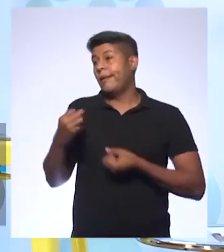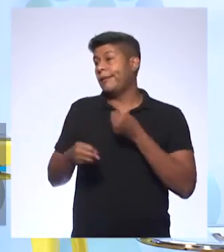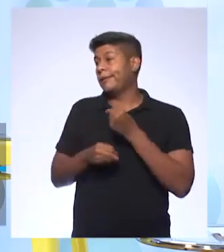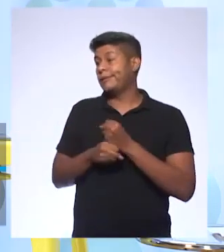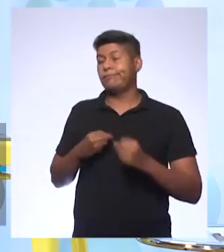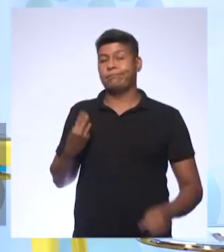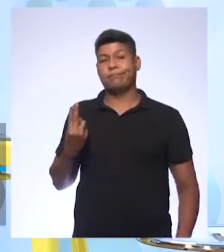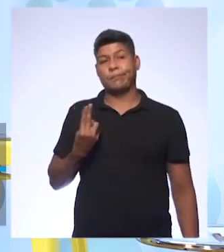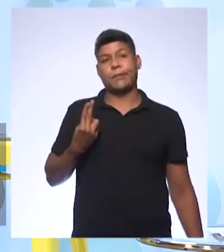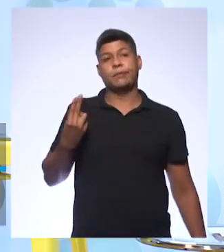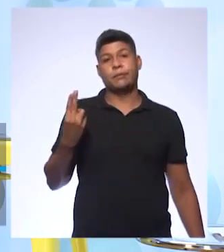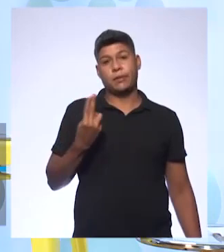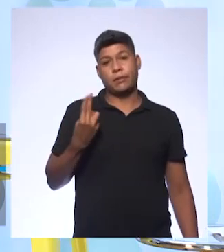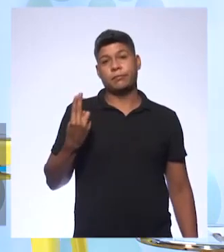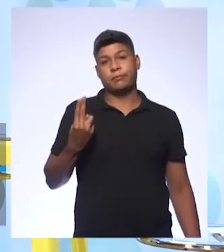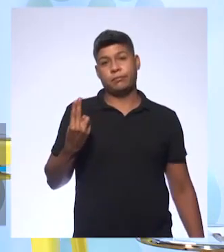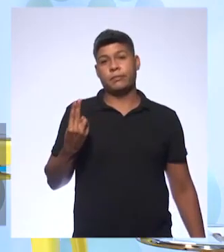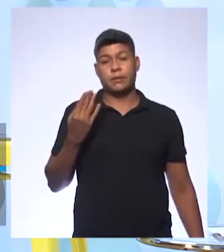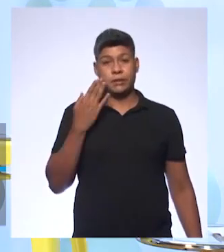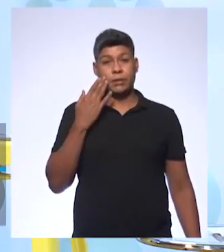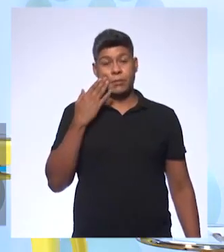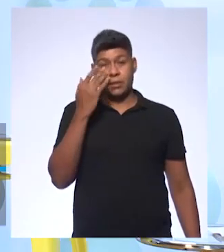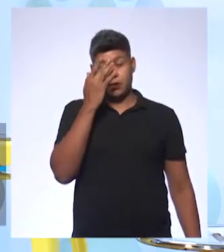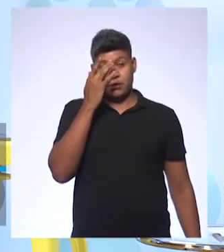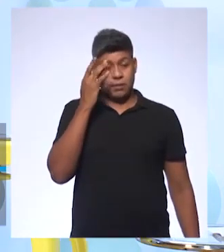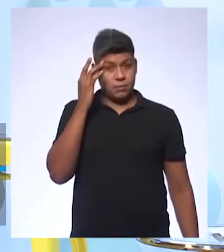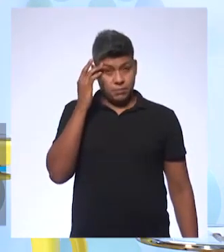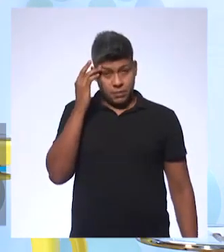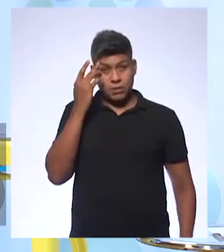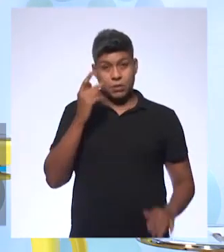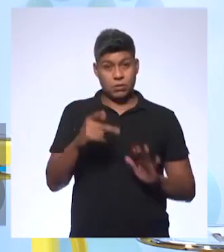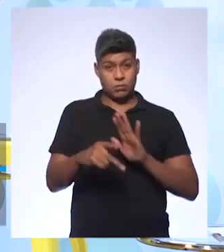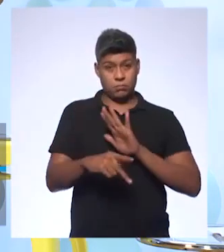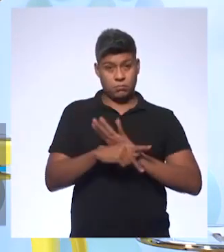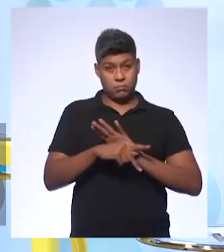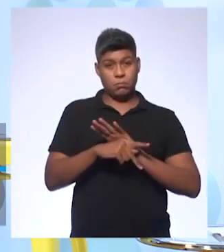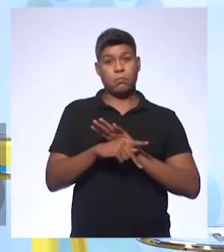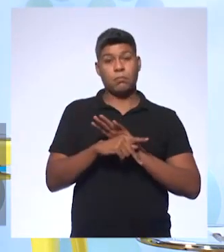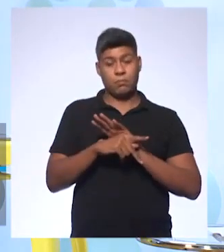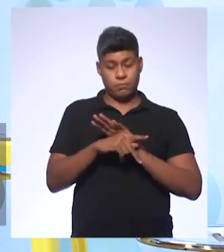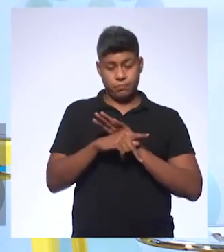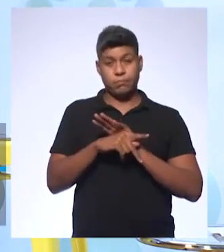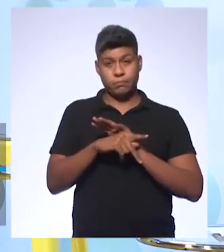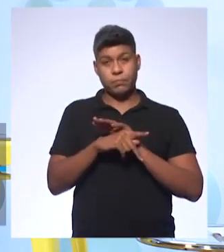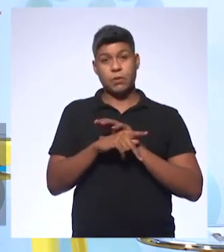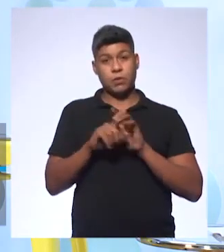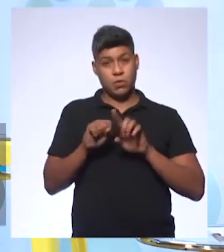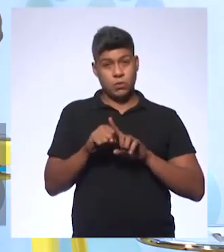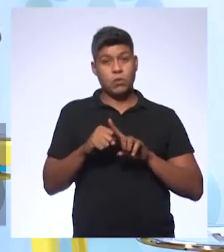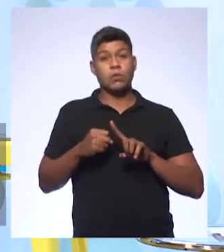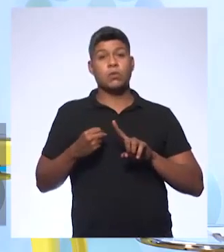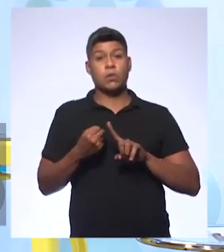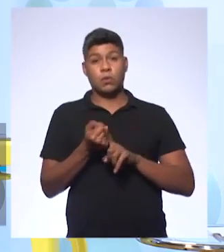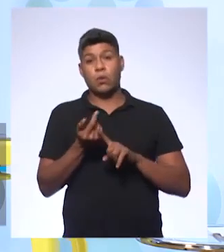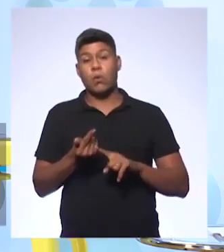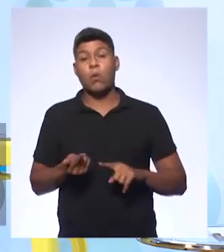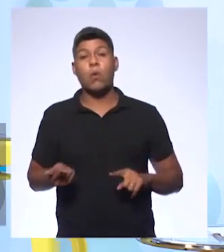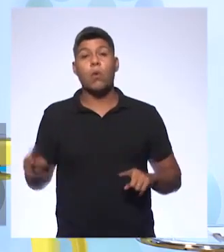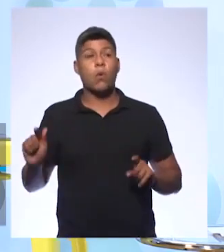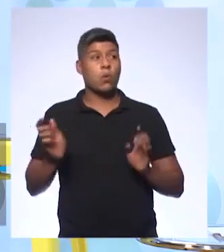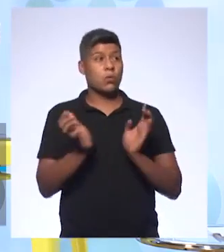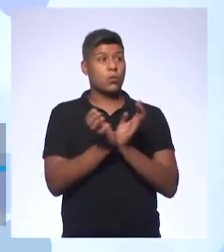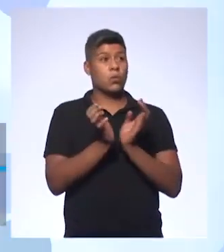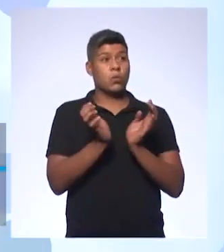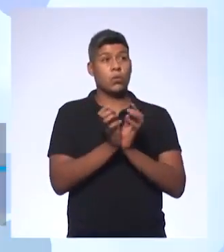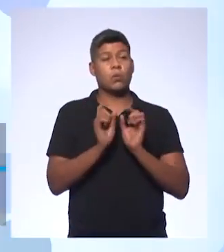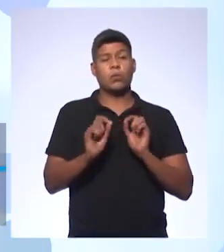deu. Essa situação, essa pessoa, ela está em relação a uma situação de vantagem social em relação a outros grupos que é